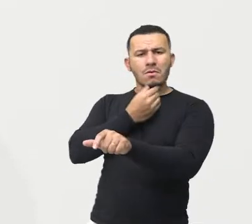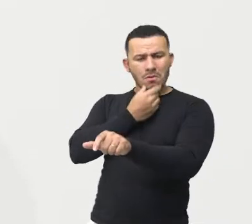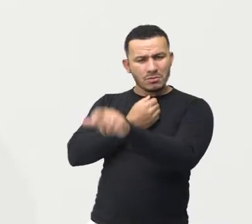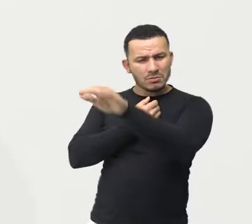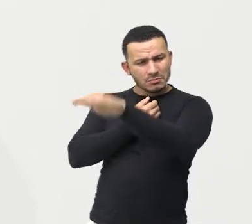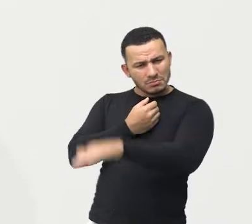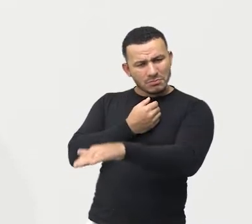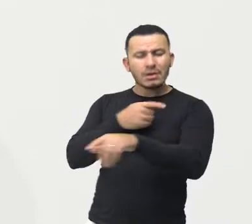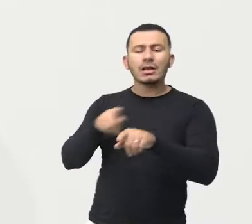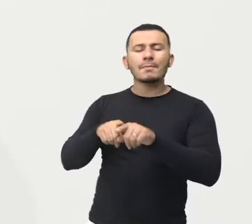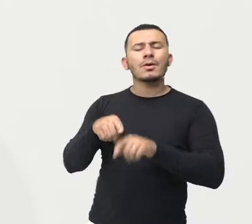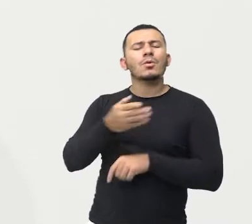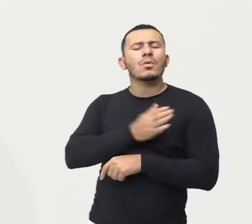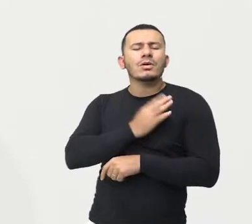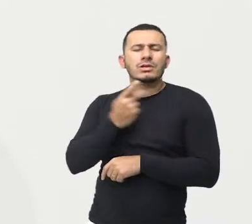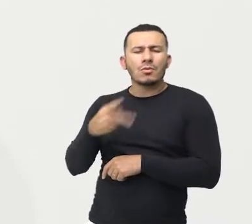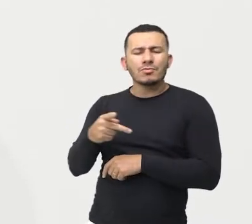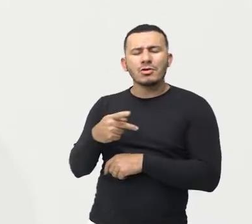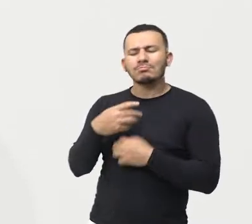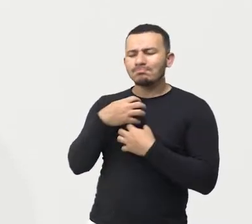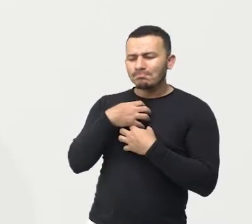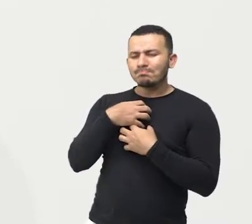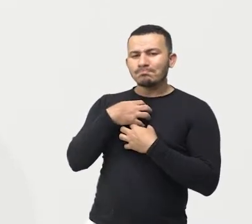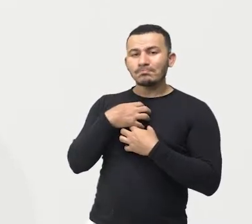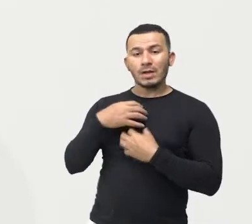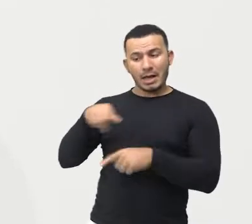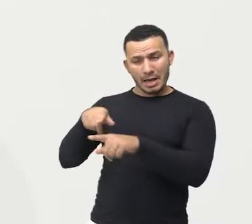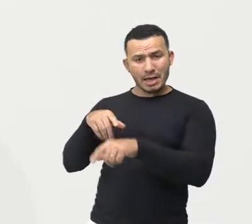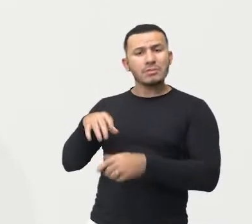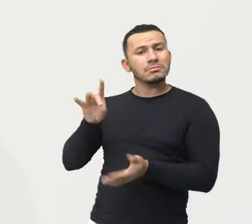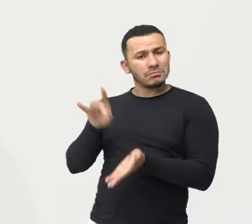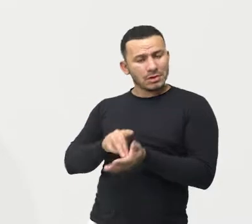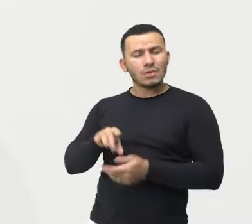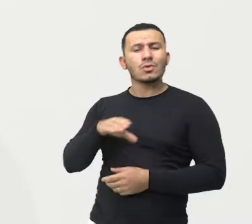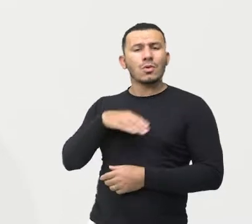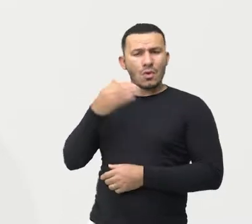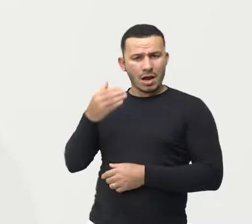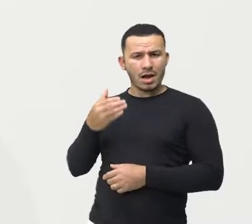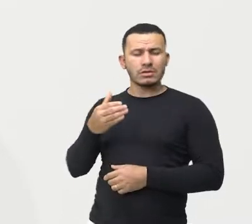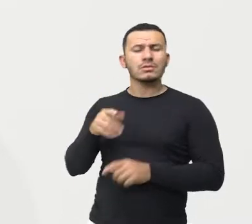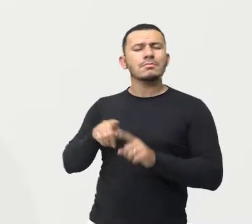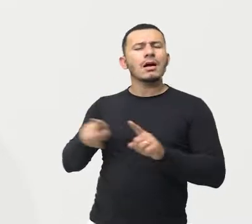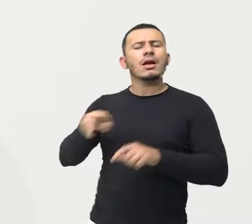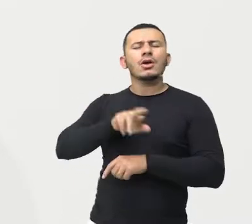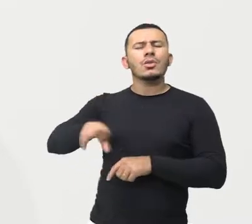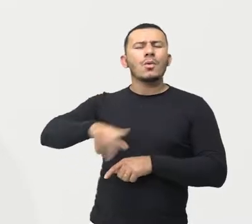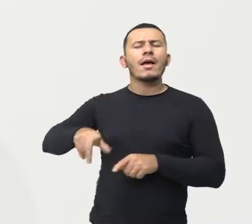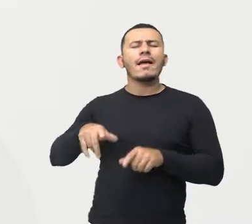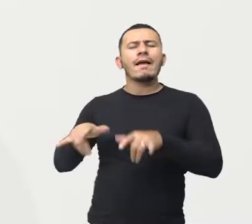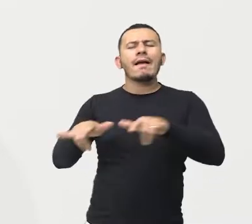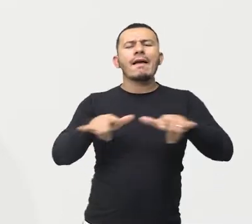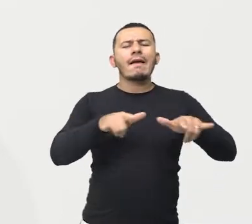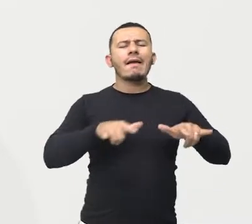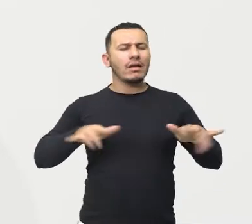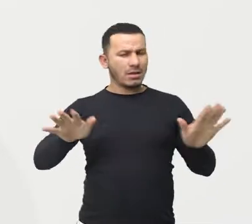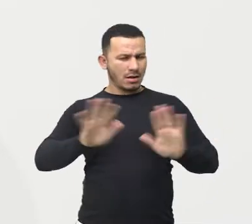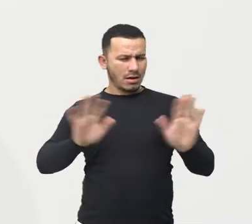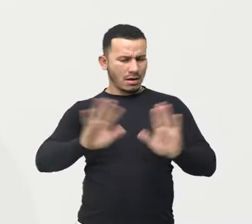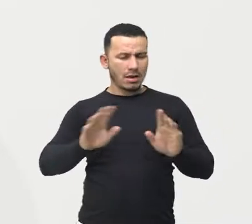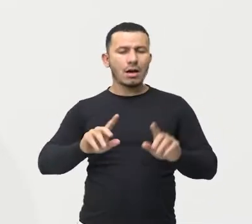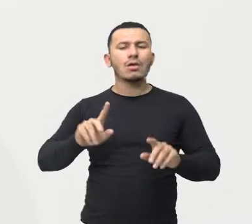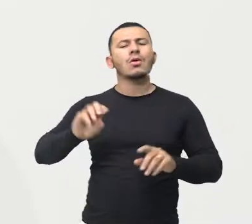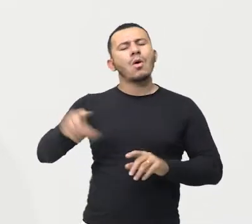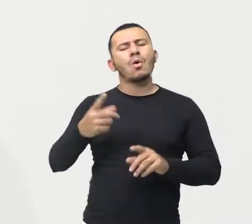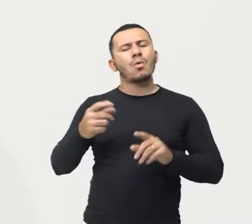seu coração. A coragem real não é dominar as pessoas ou